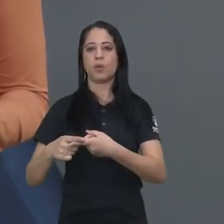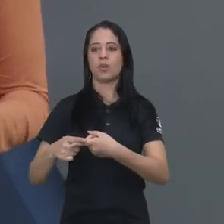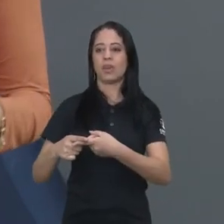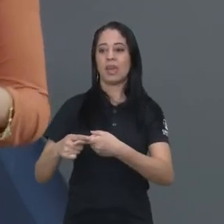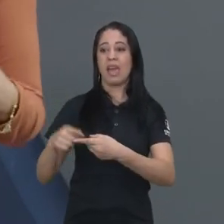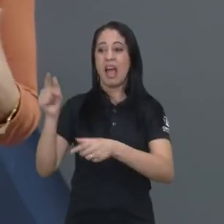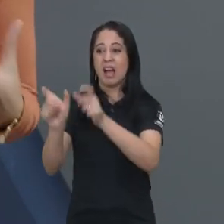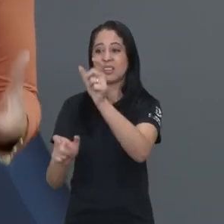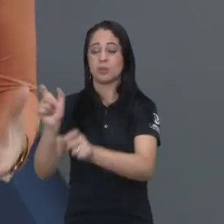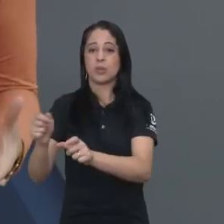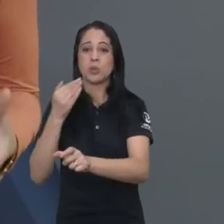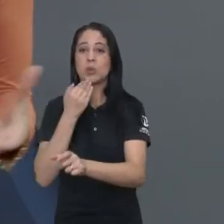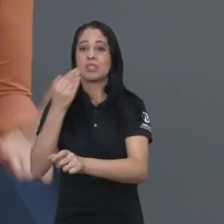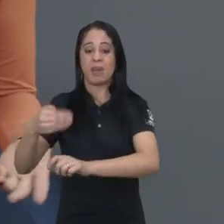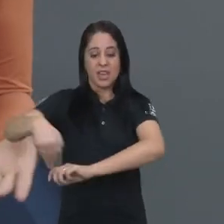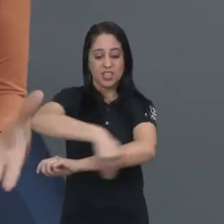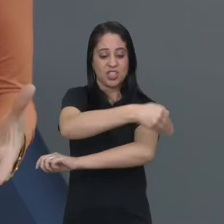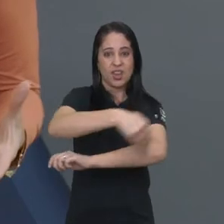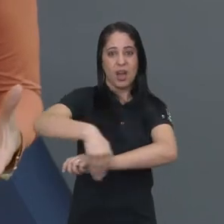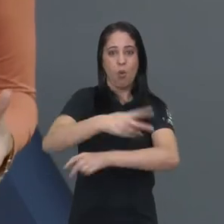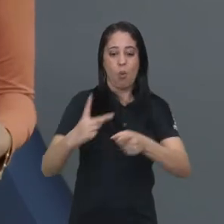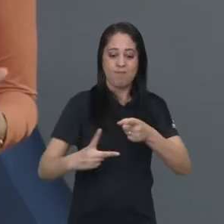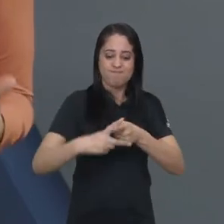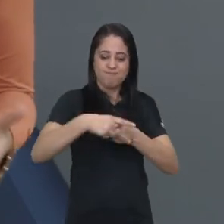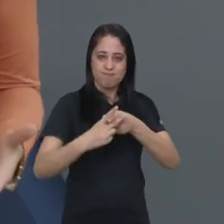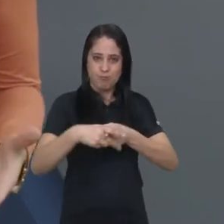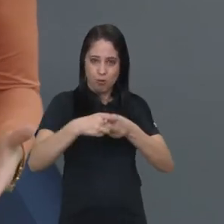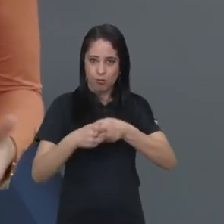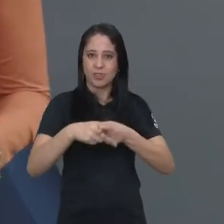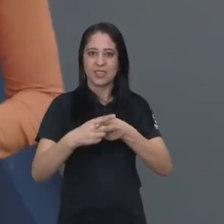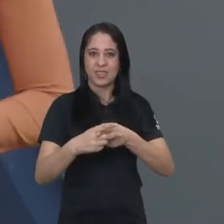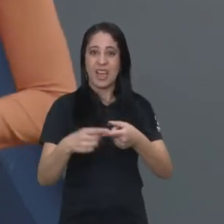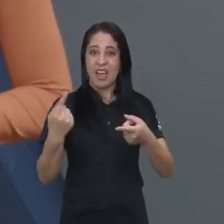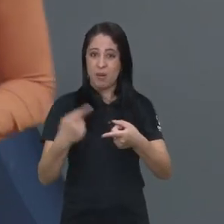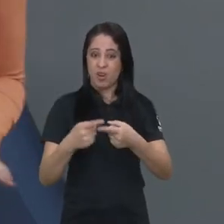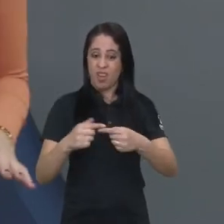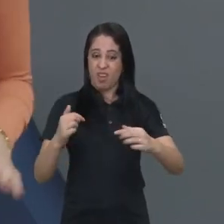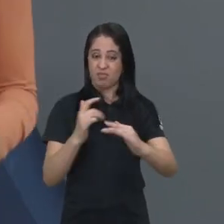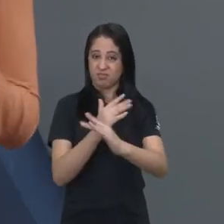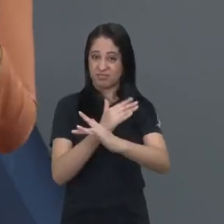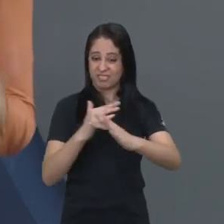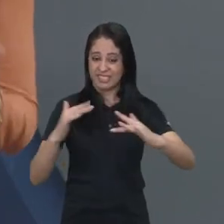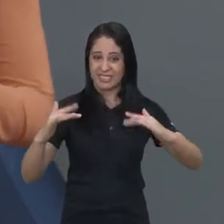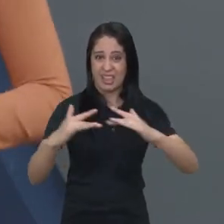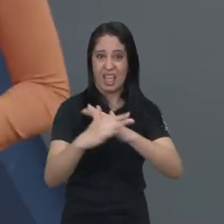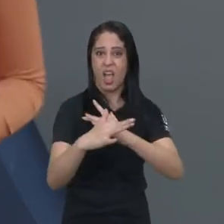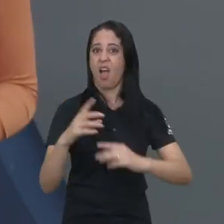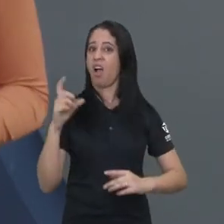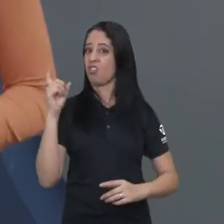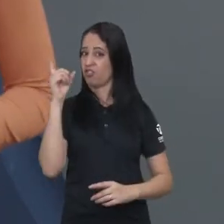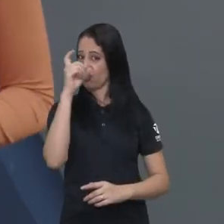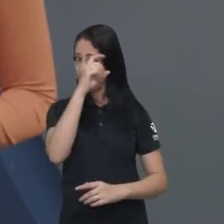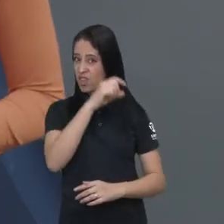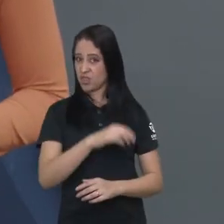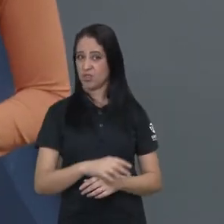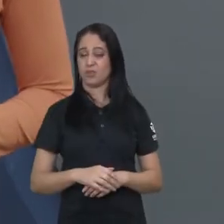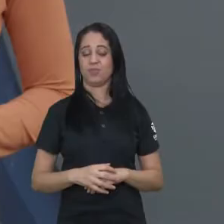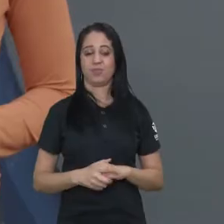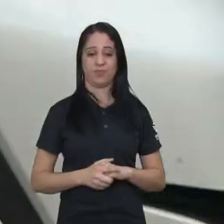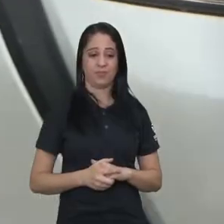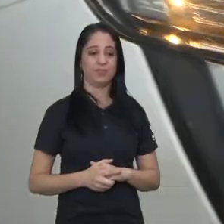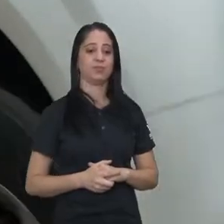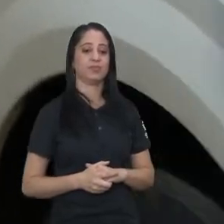cobram por pavimentação numa rua do bairro pois a mobilidade É complicadíssima principalmente em dias